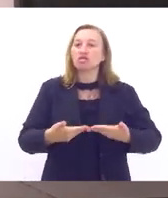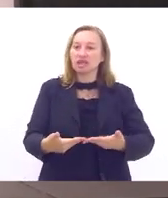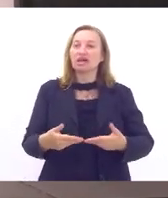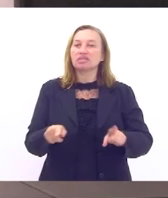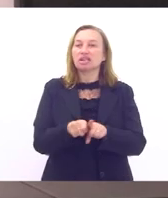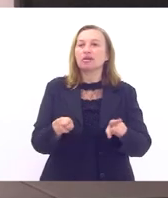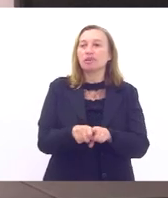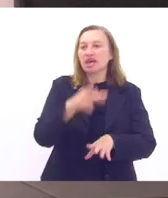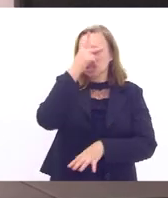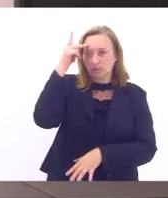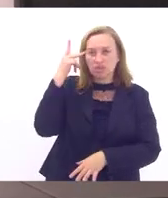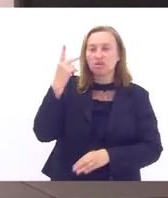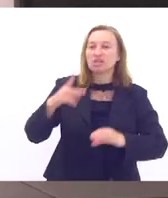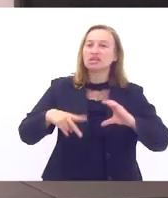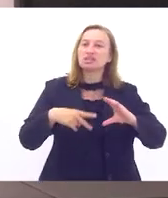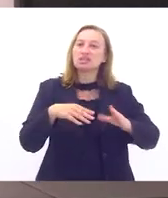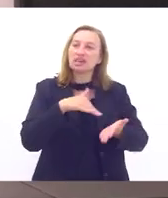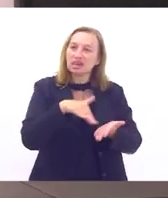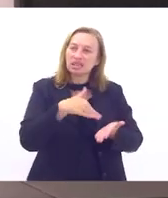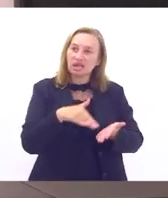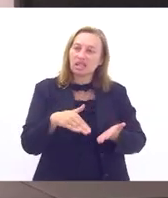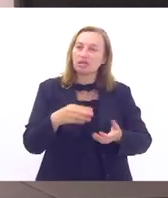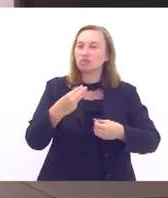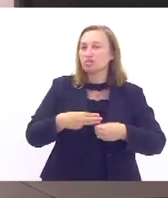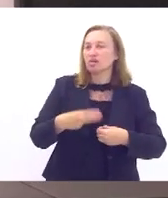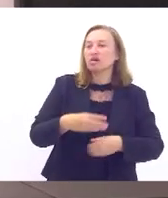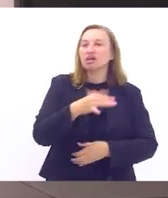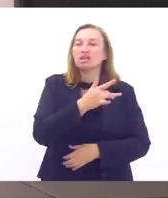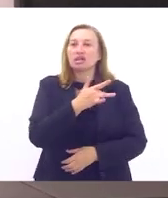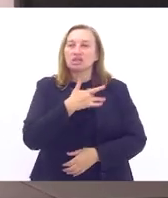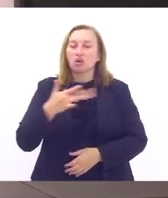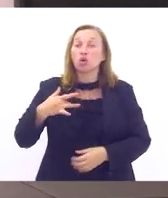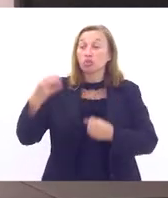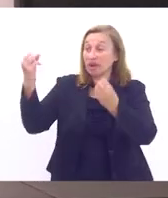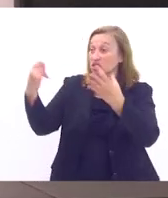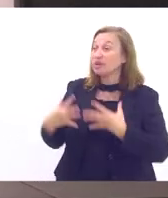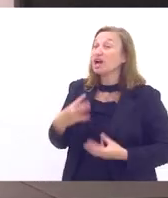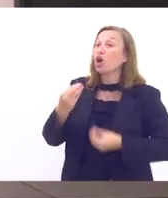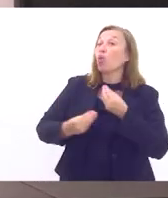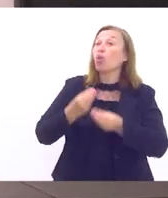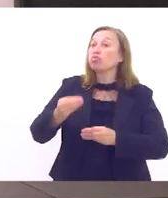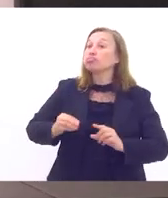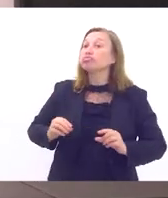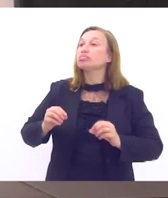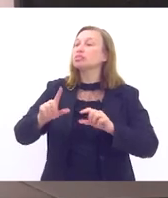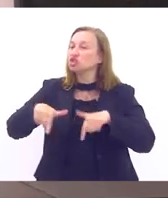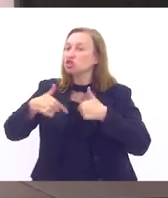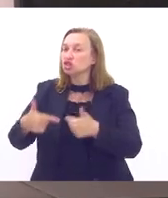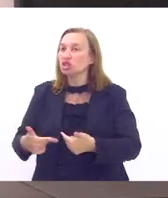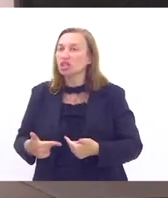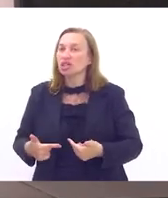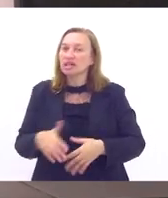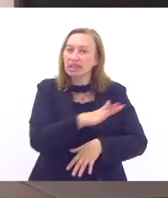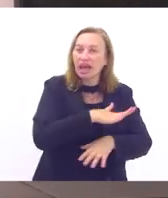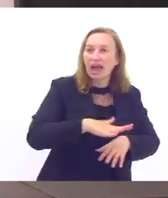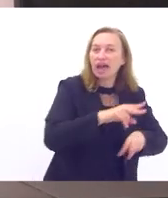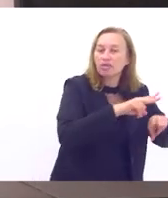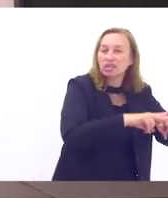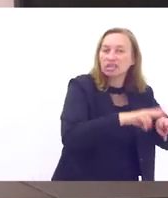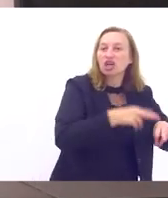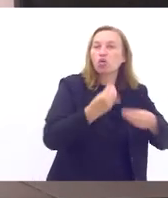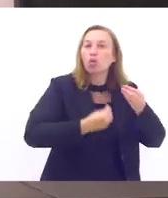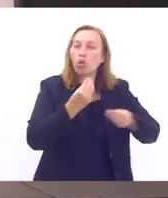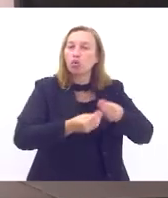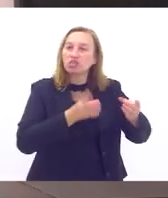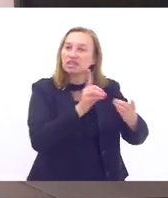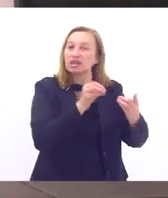as pessoas da Secretaria Municipal de Saúde para explicarem para nós como é que funciona isso, tanto no sistema penitenciário, como é que eles estão fazendo a